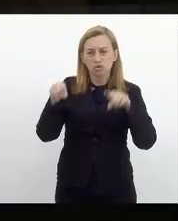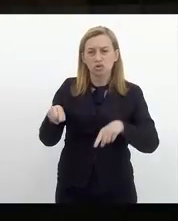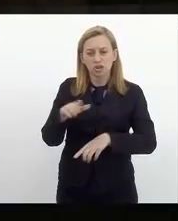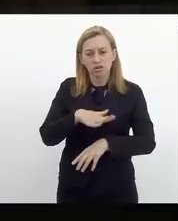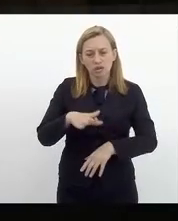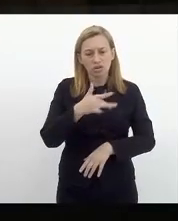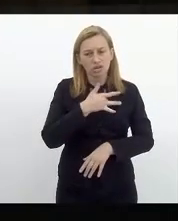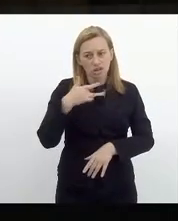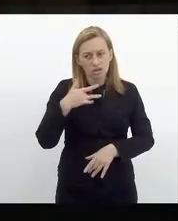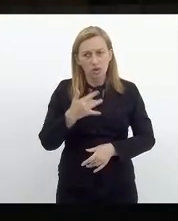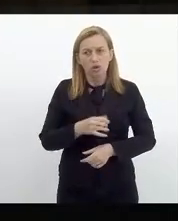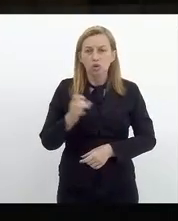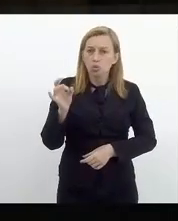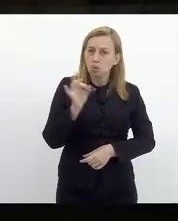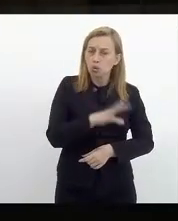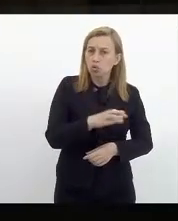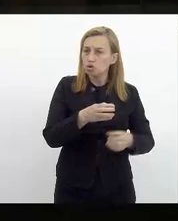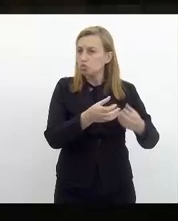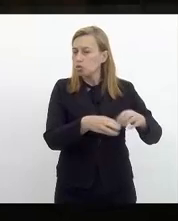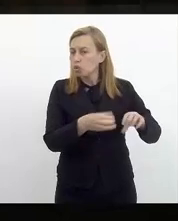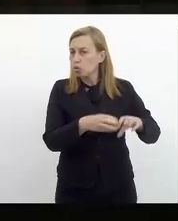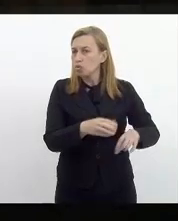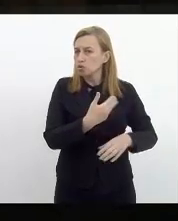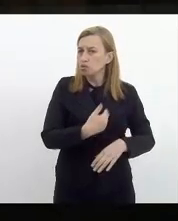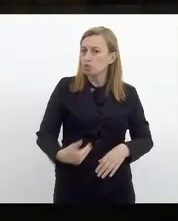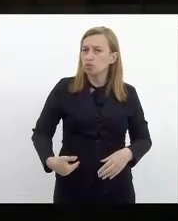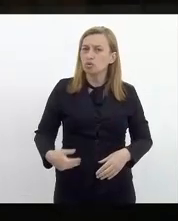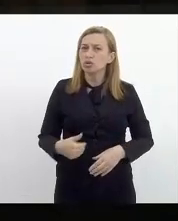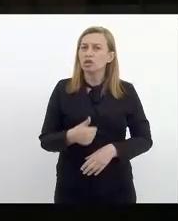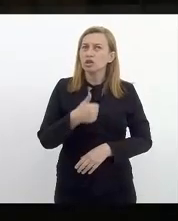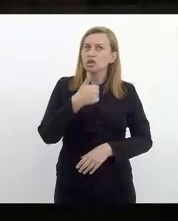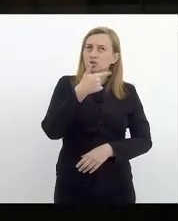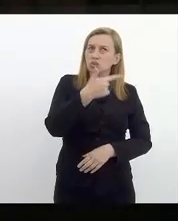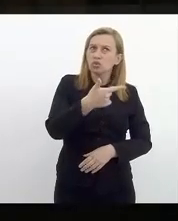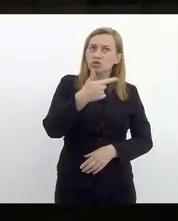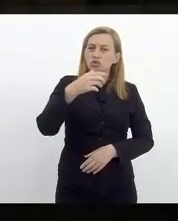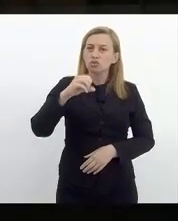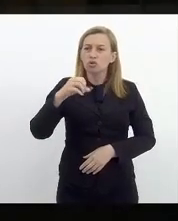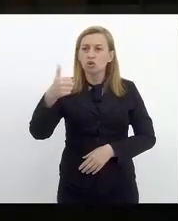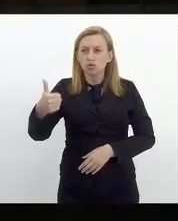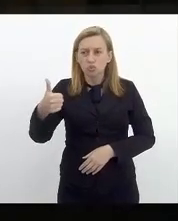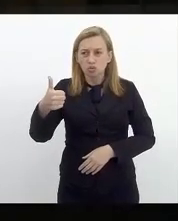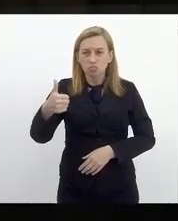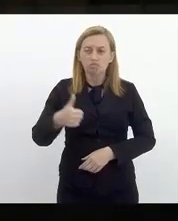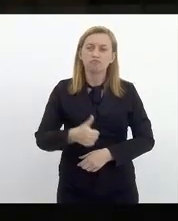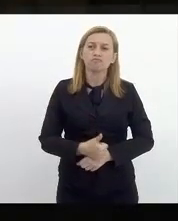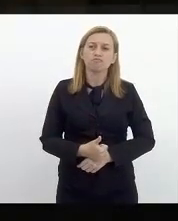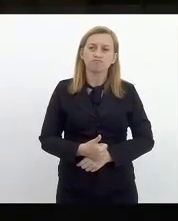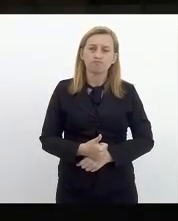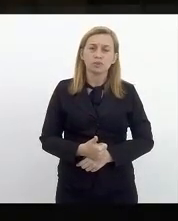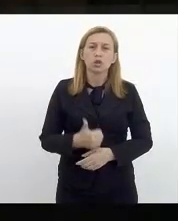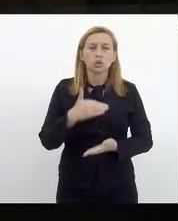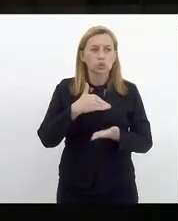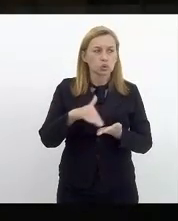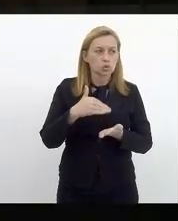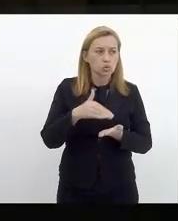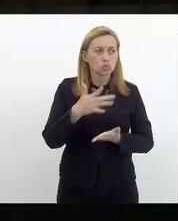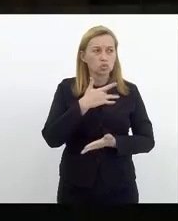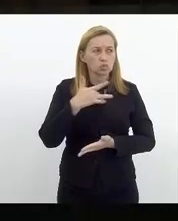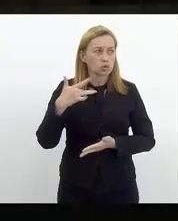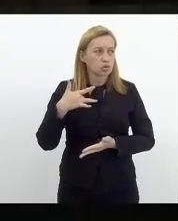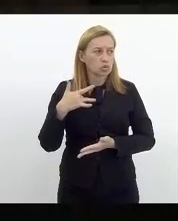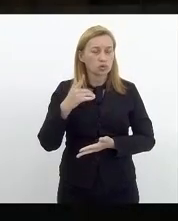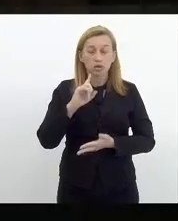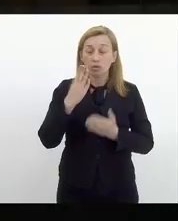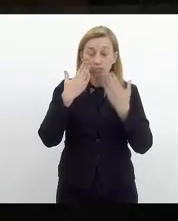área da saúde o último concurso público foi em 2001 o secretário de saúde